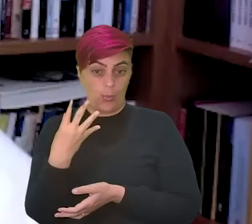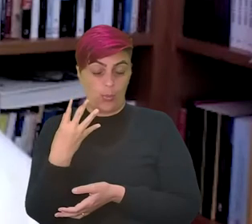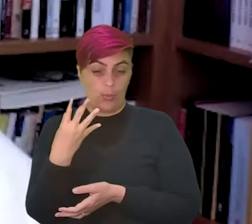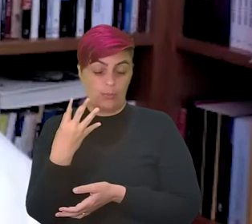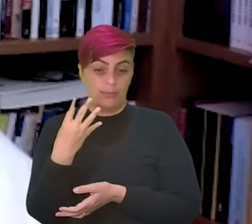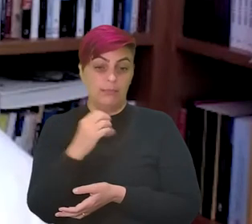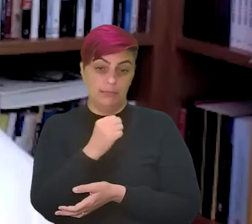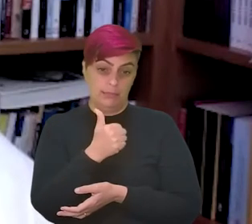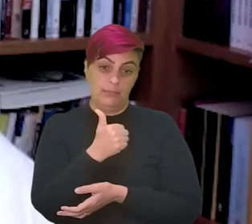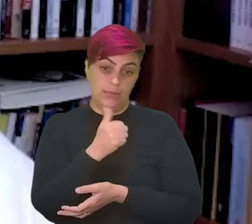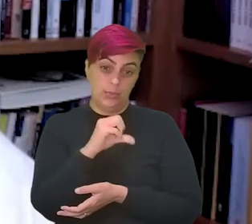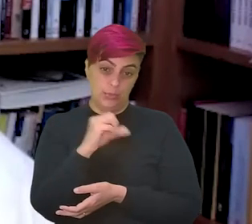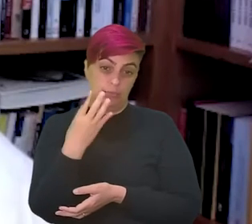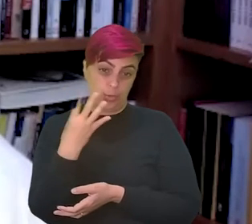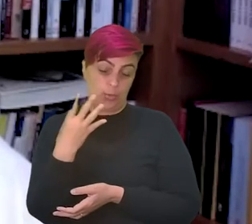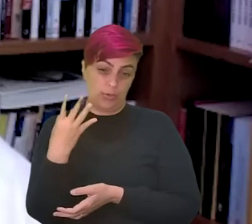1944, né?